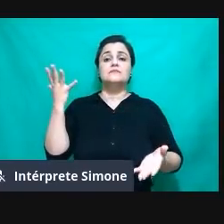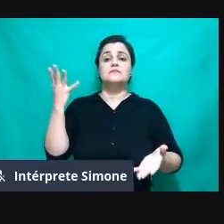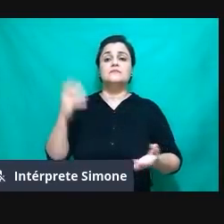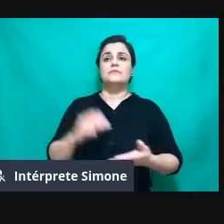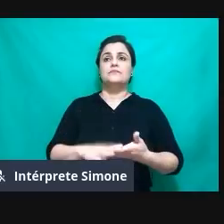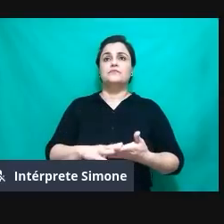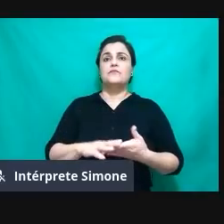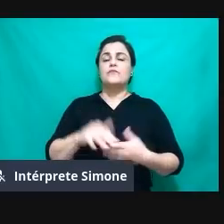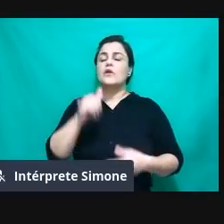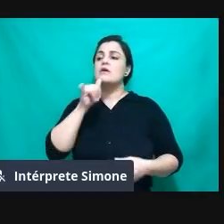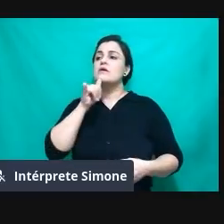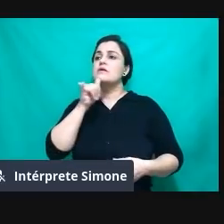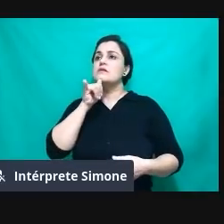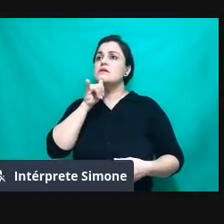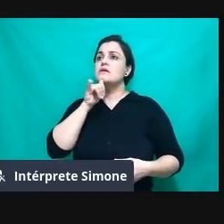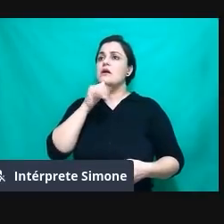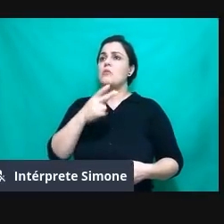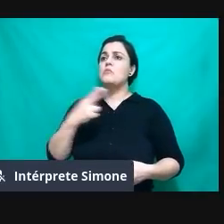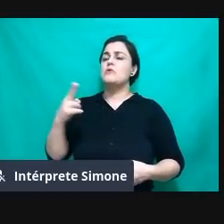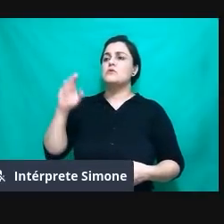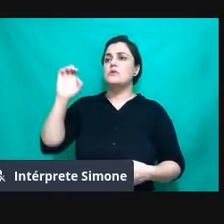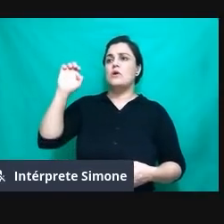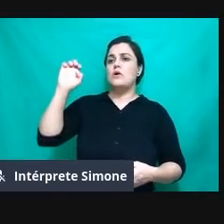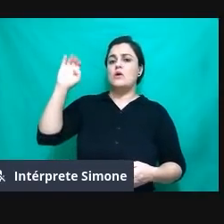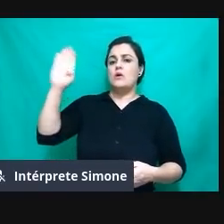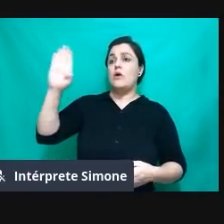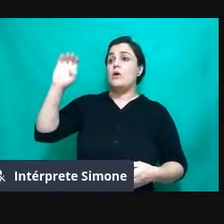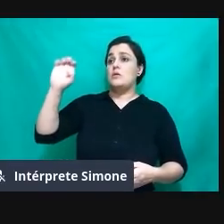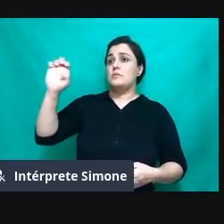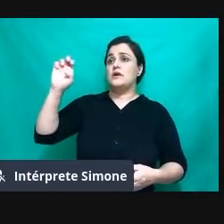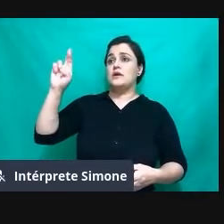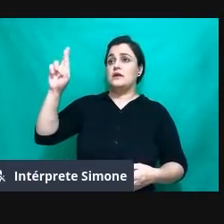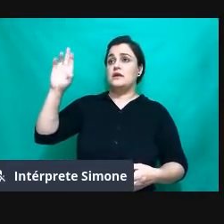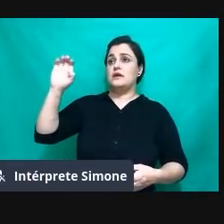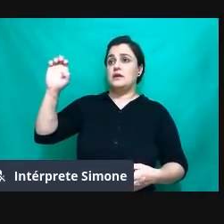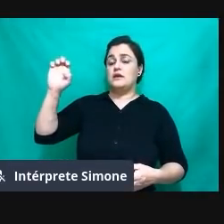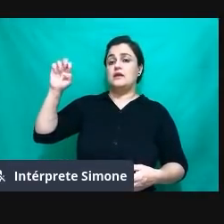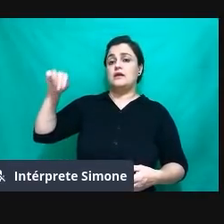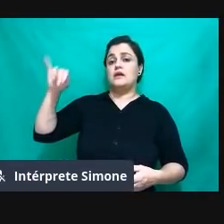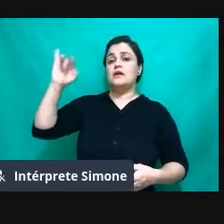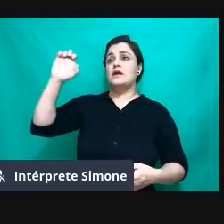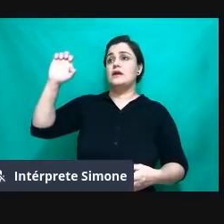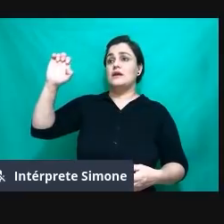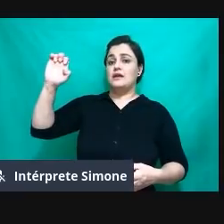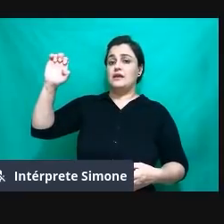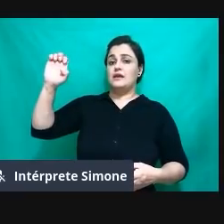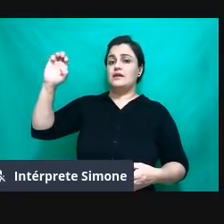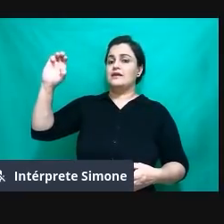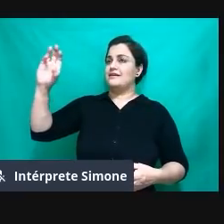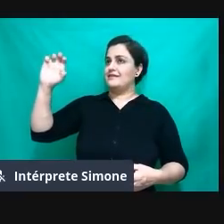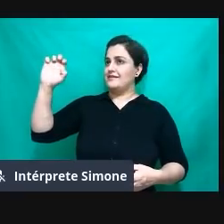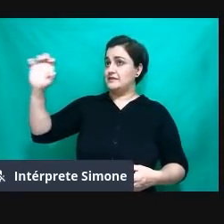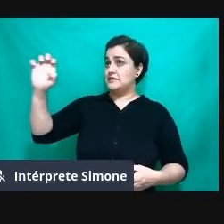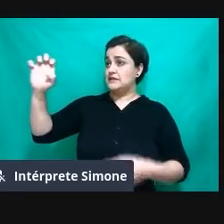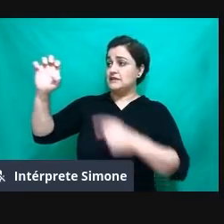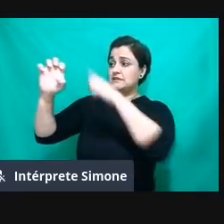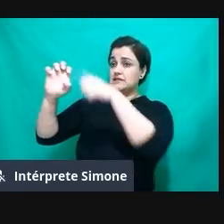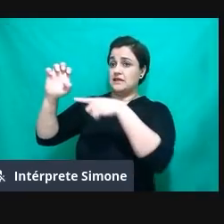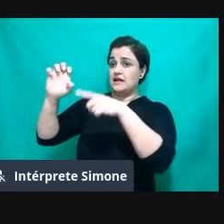nome, Berenice, eu falo Berenice, mas na escrita